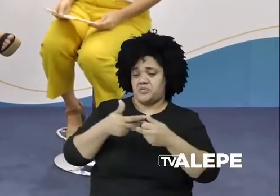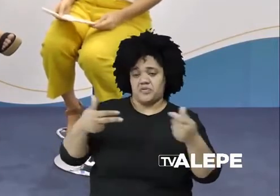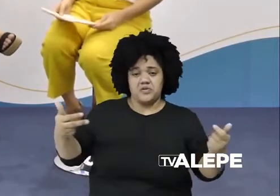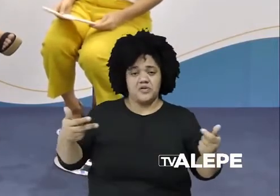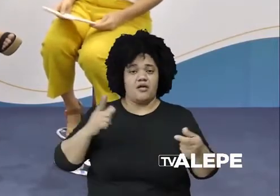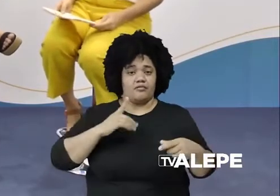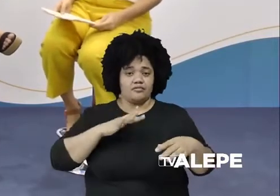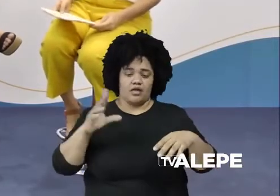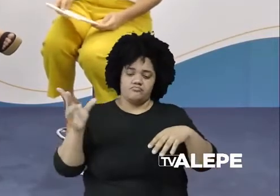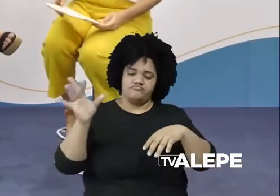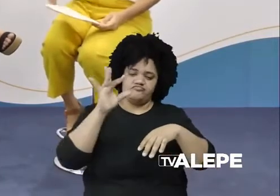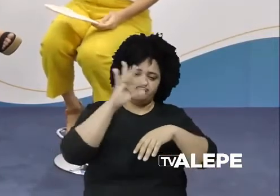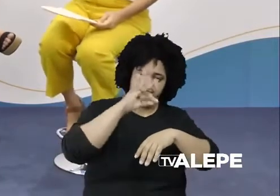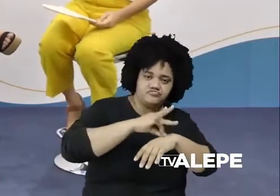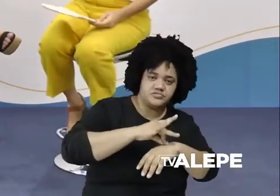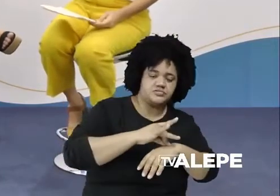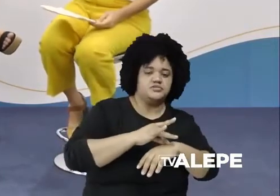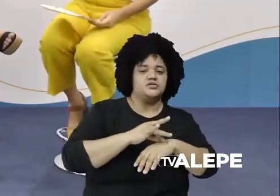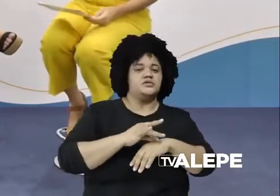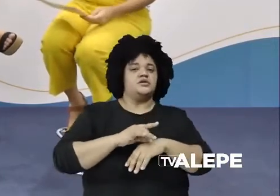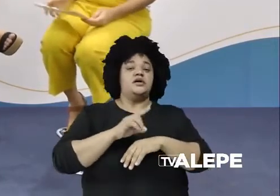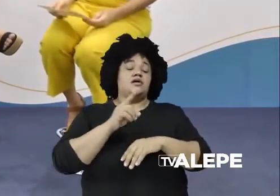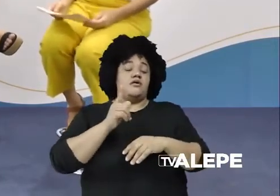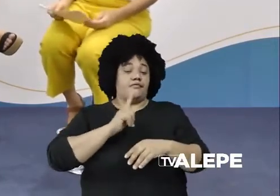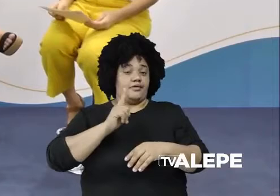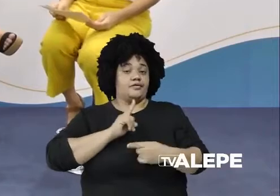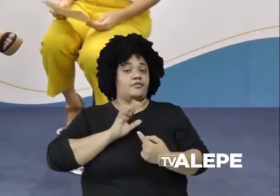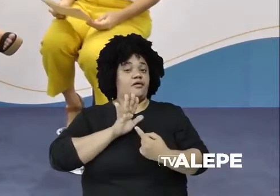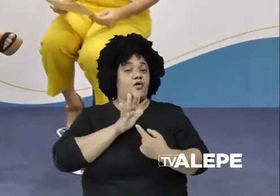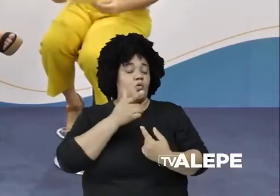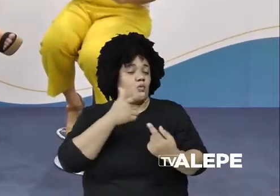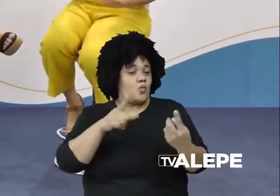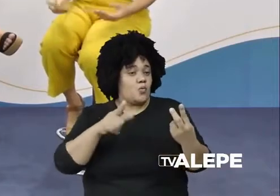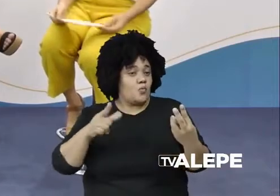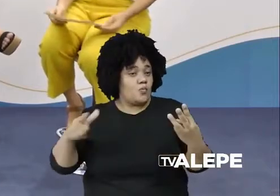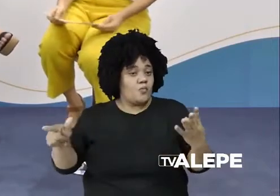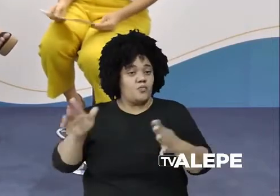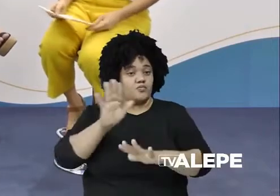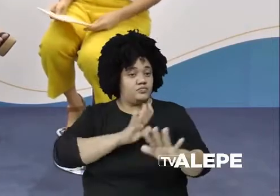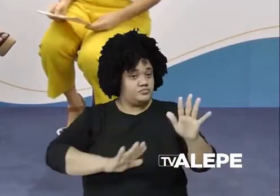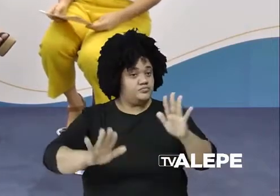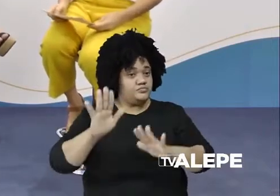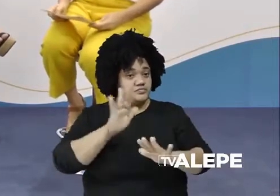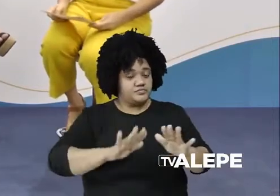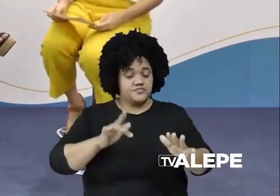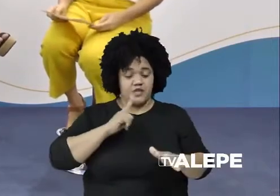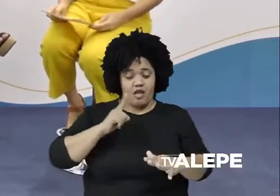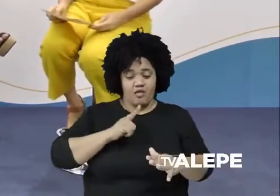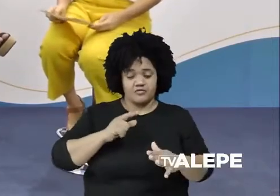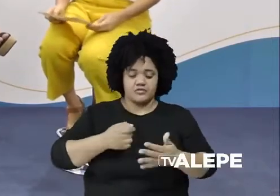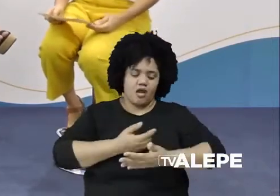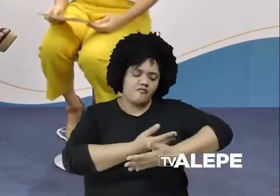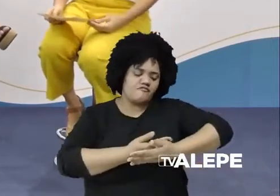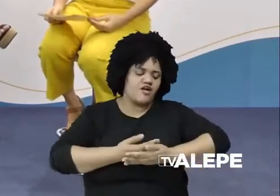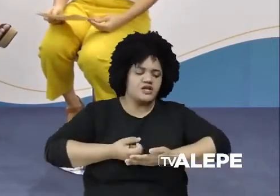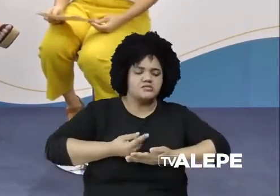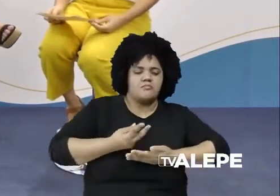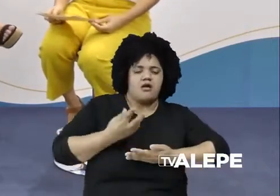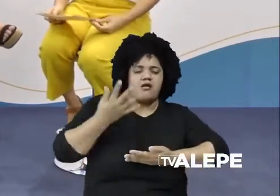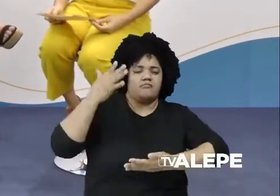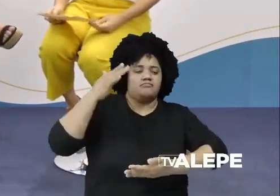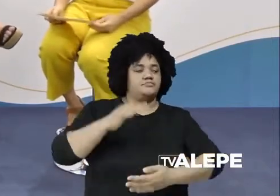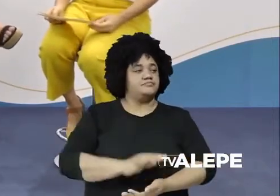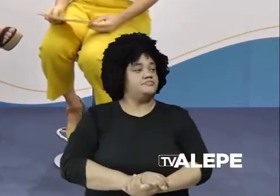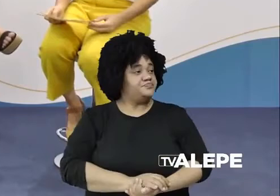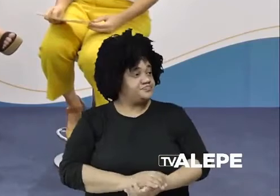do Zika vírus, tudo, vocês têm mais elementos que possam nos trazer em relação a esses cuidados da primeira infância? Sim, sim,